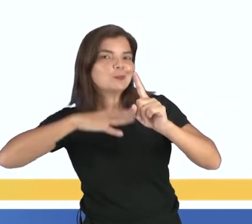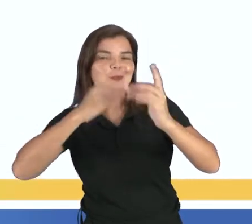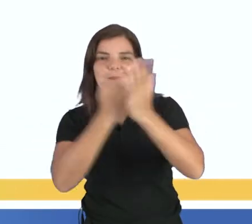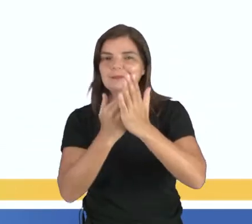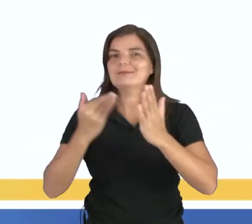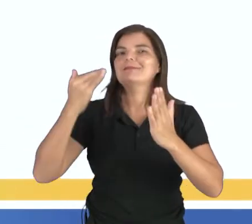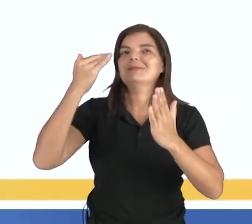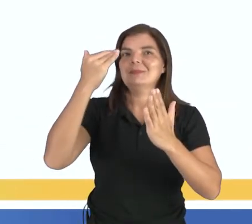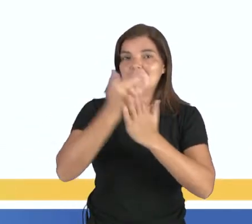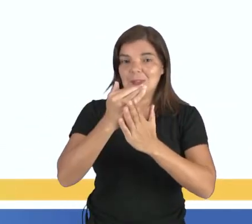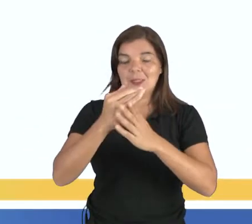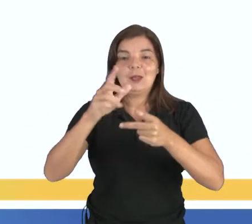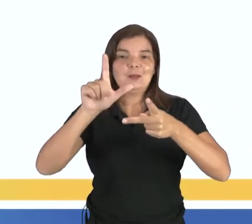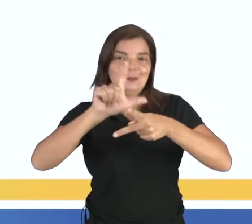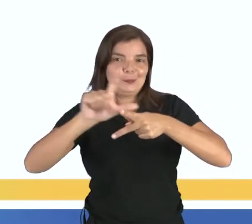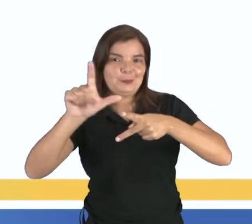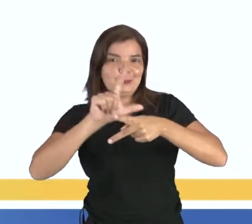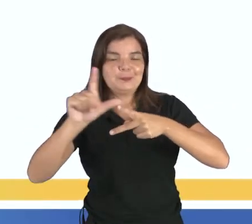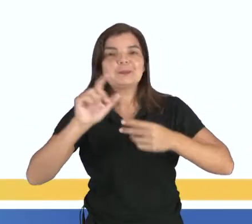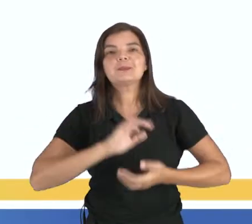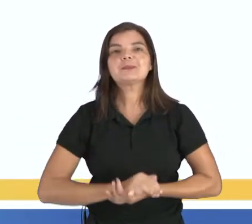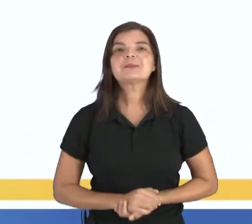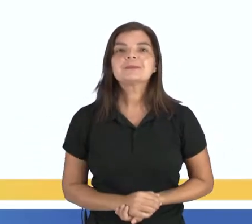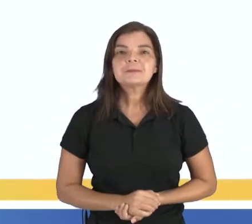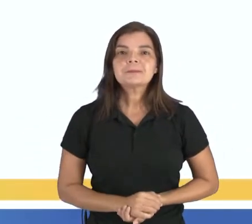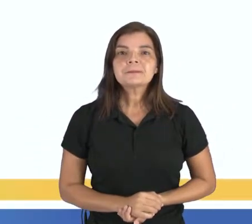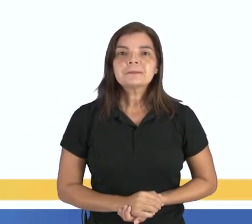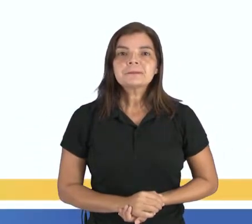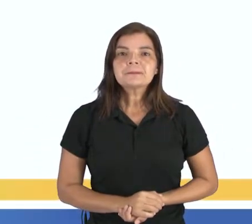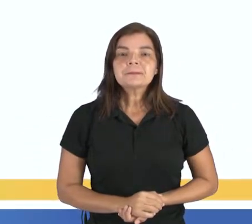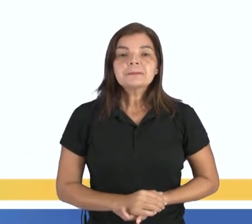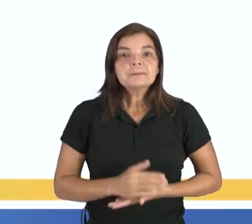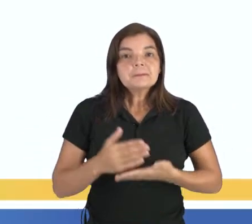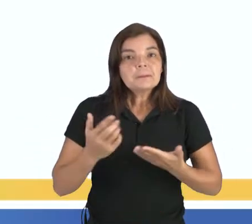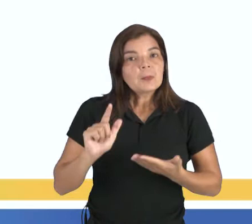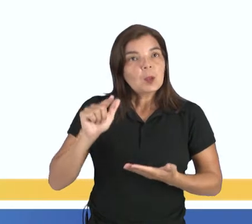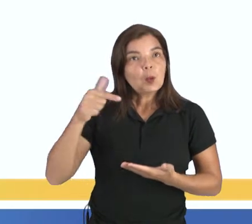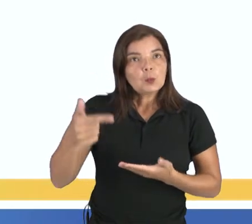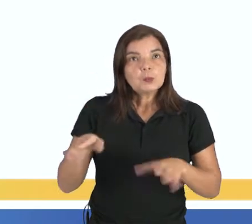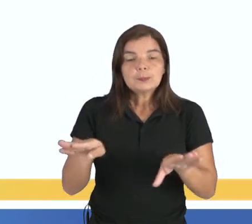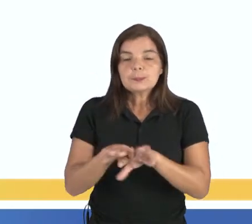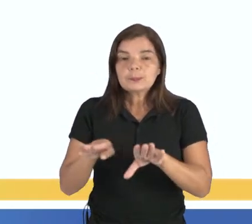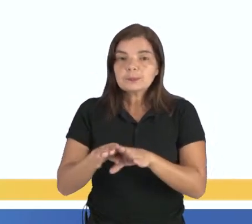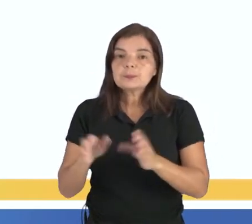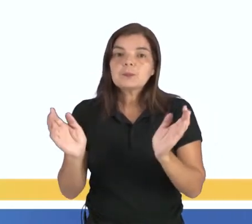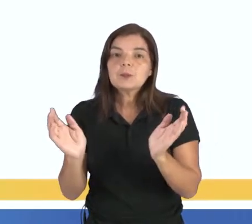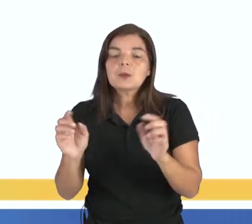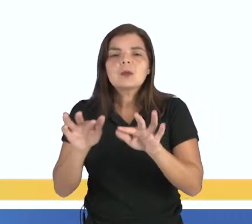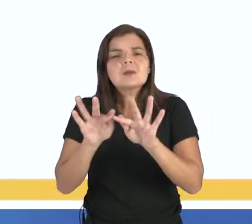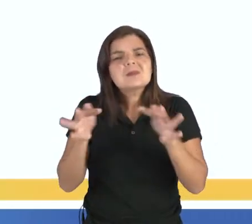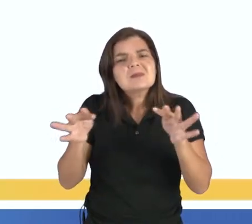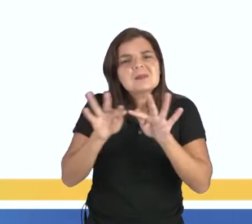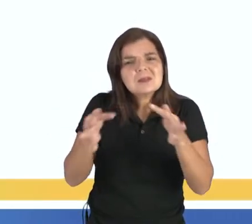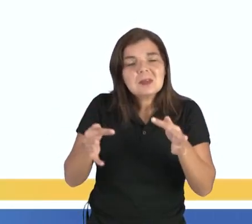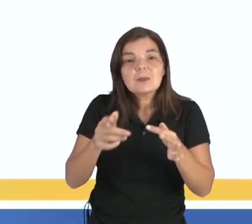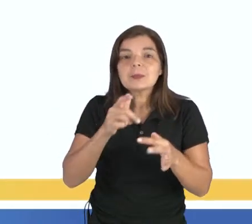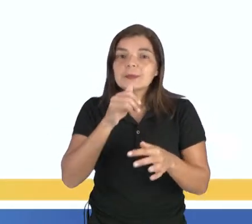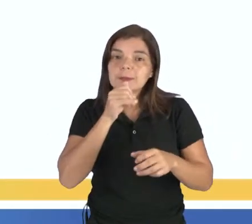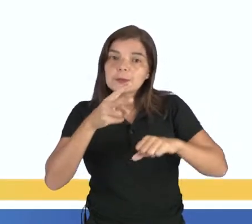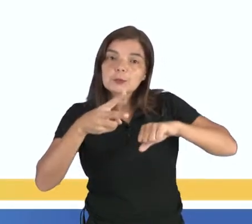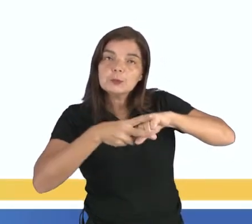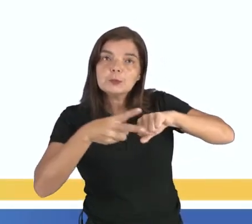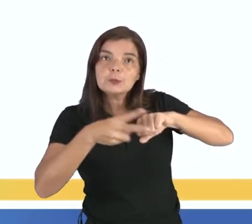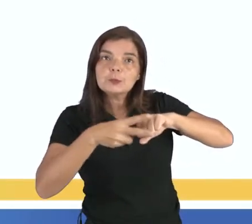o limite, certo? Outra situação quando o sujeito for simples. Os